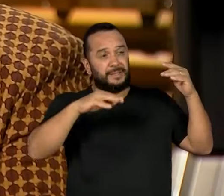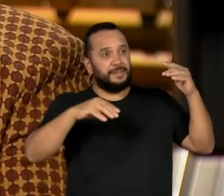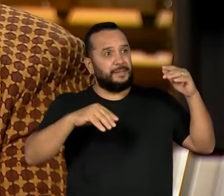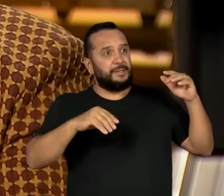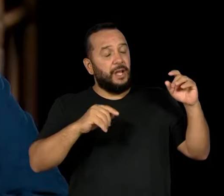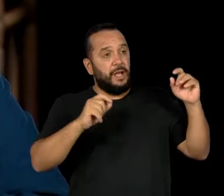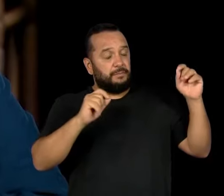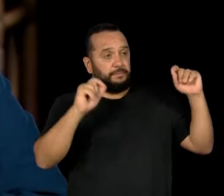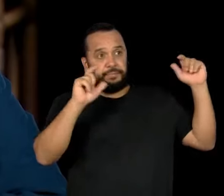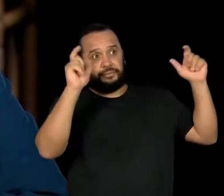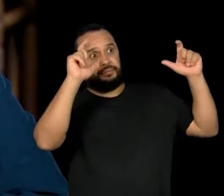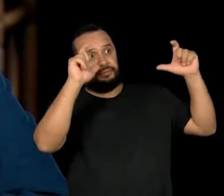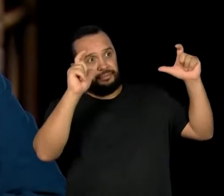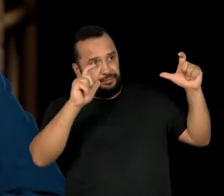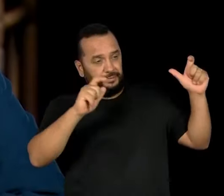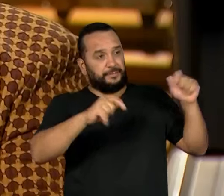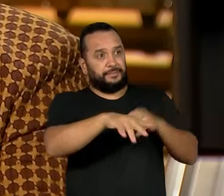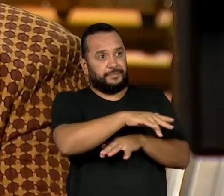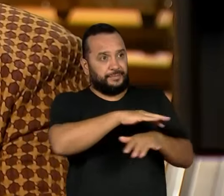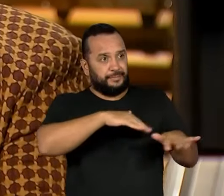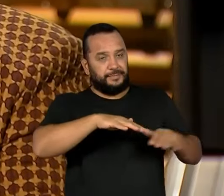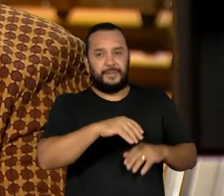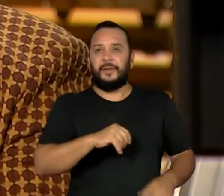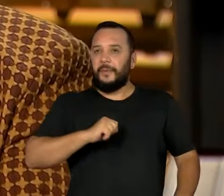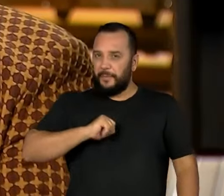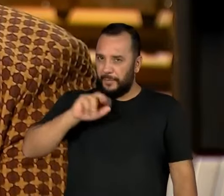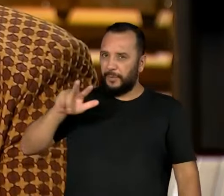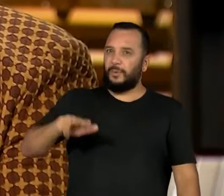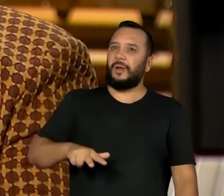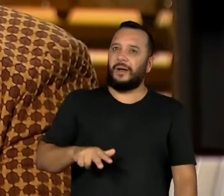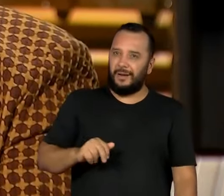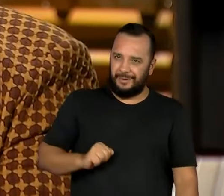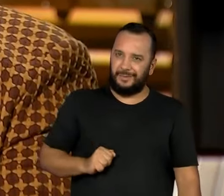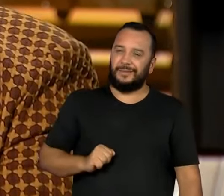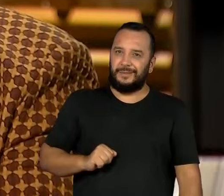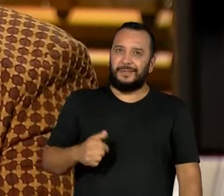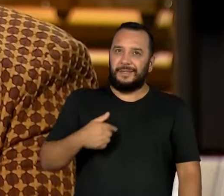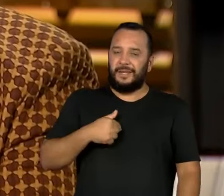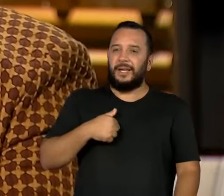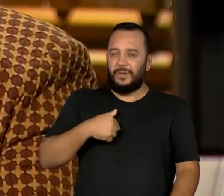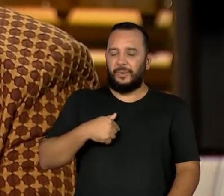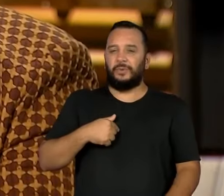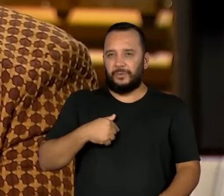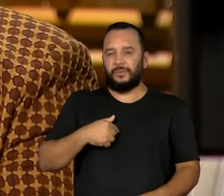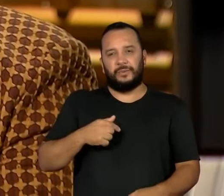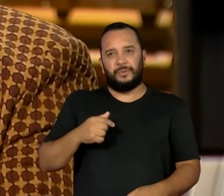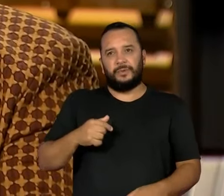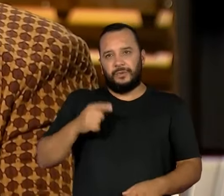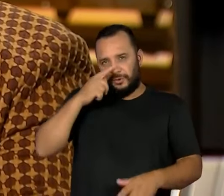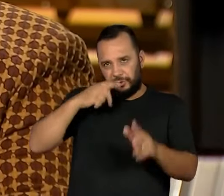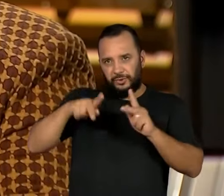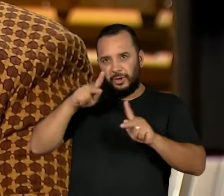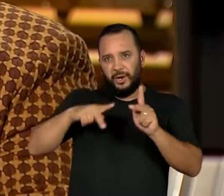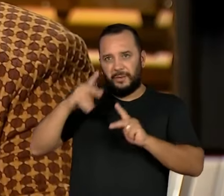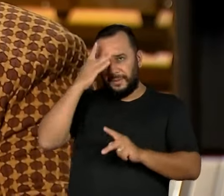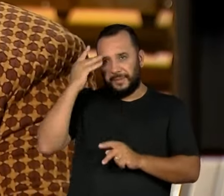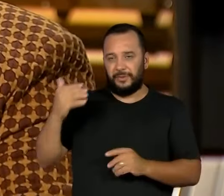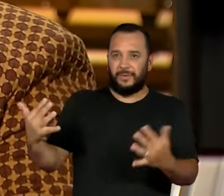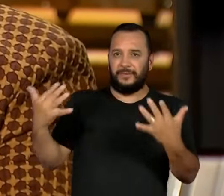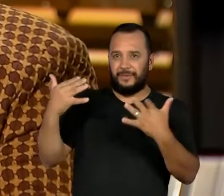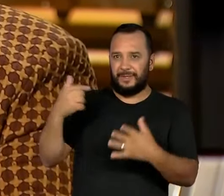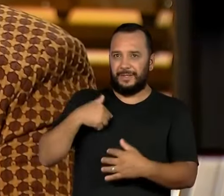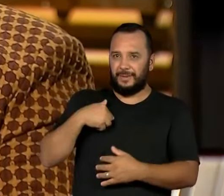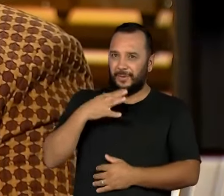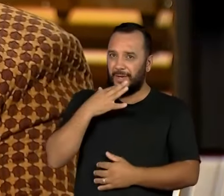de gruve cara em Portugal tipo assim em Lisboa se eu ando no shopping já sabem quem eu sou sabe olha aí tipo é já é